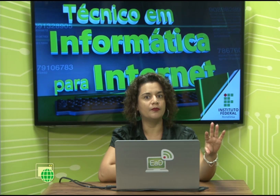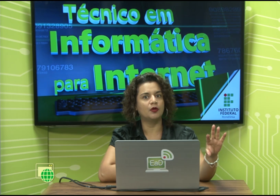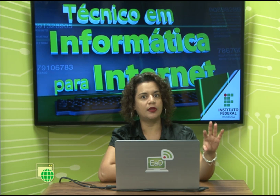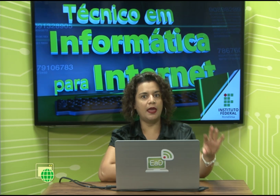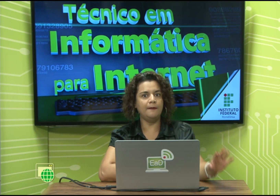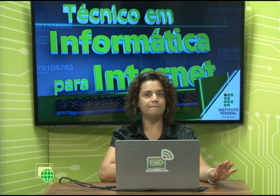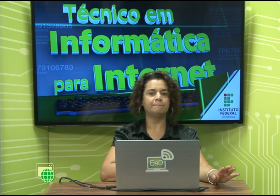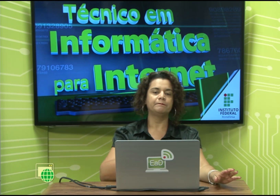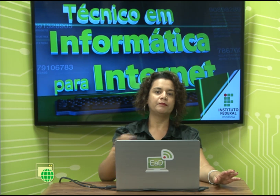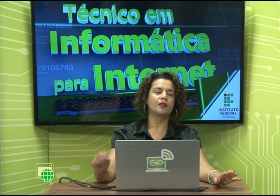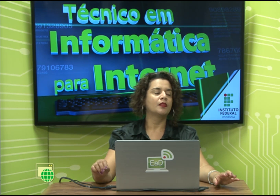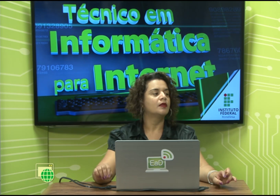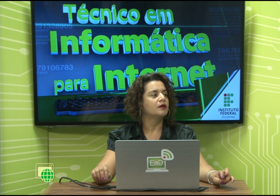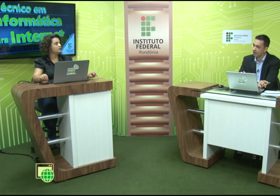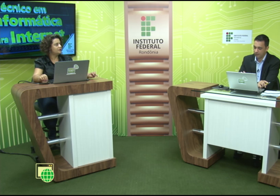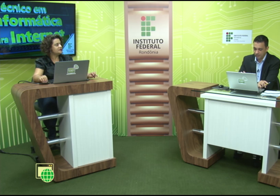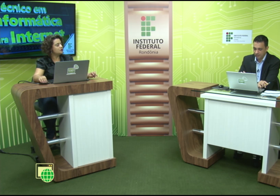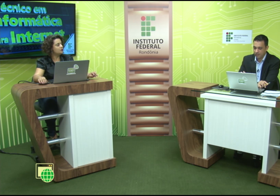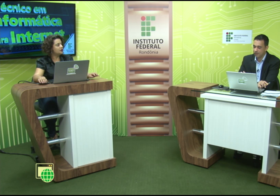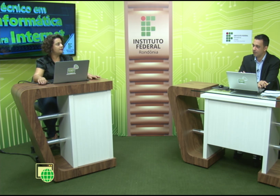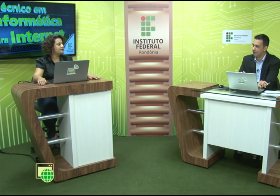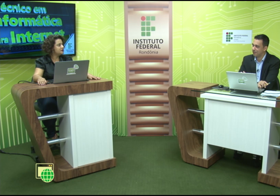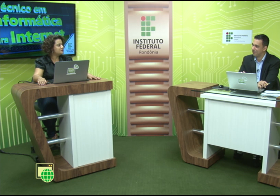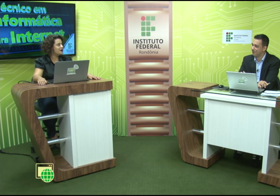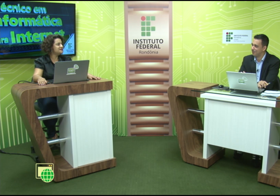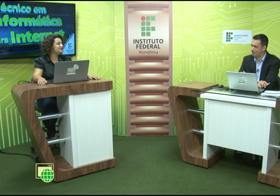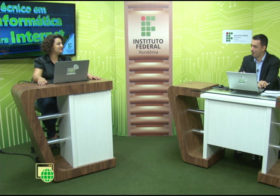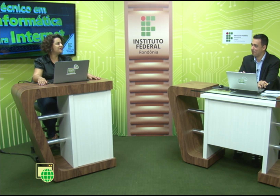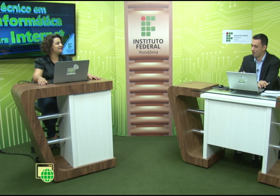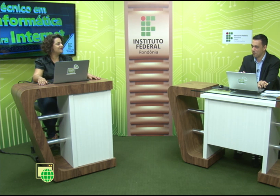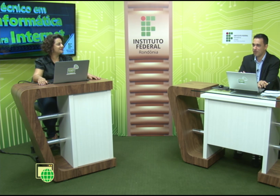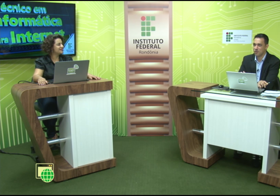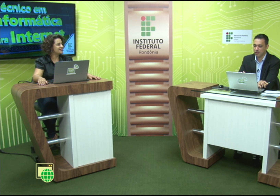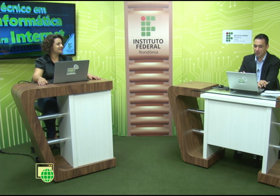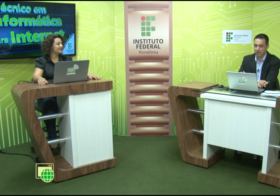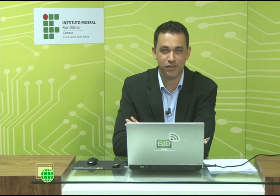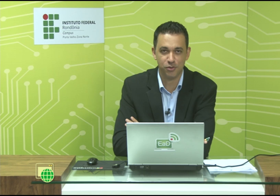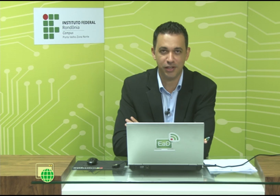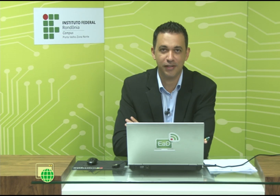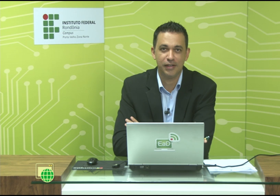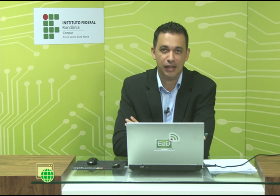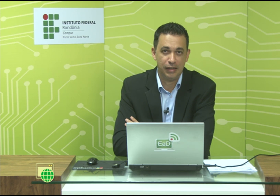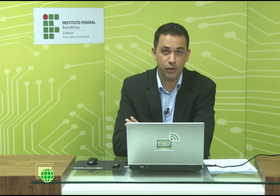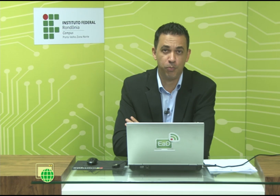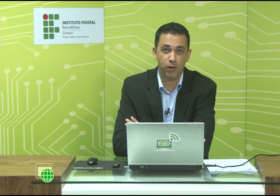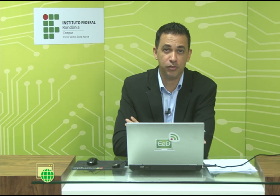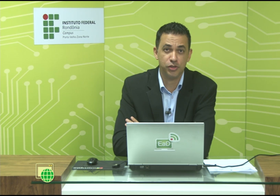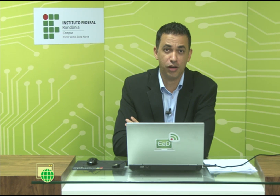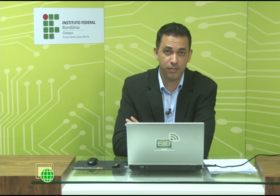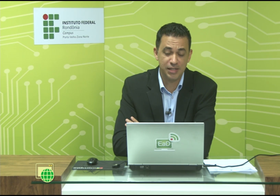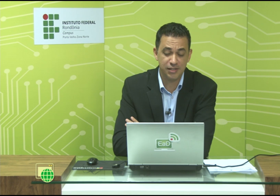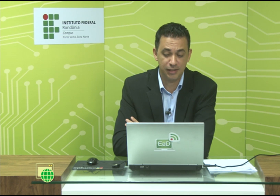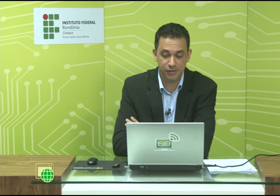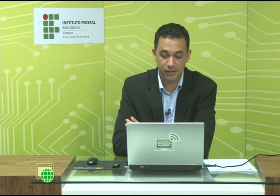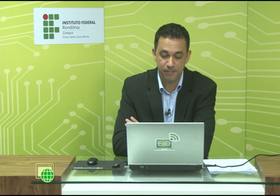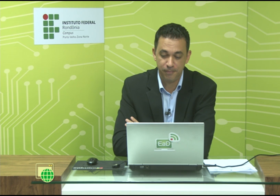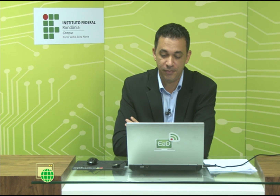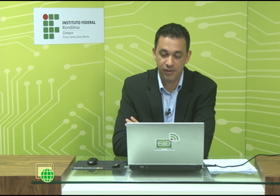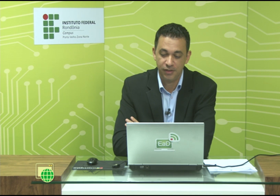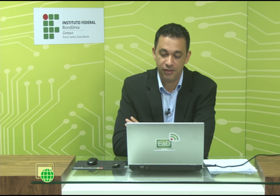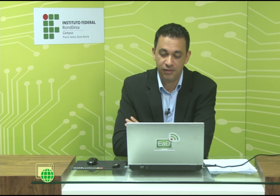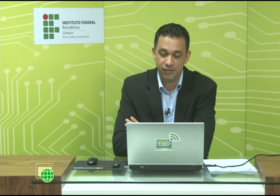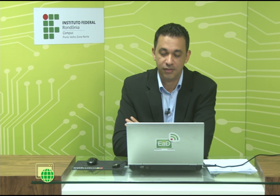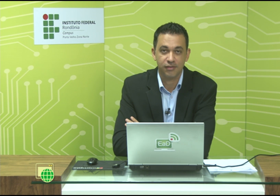gestão, ok? Mais alguma resposta, professor? Temos mais uma aqui, professora. O Polo de Nova Brasilândia.